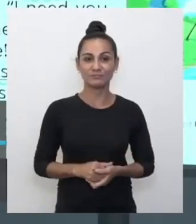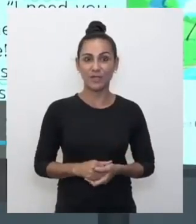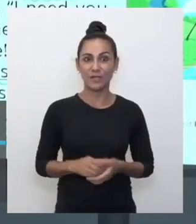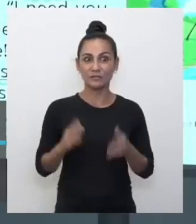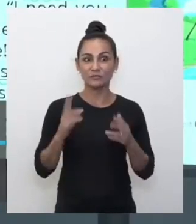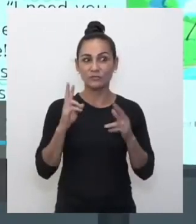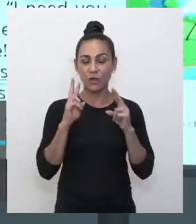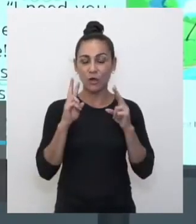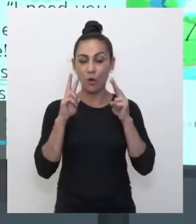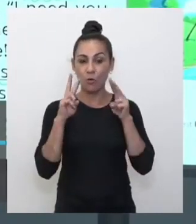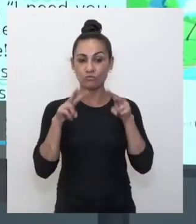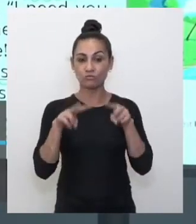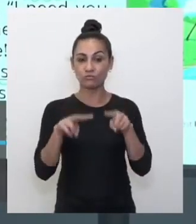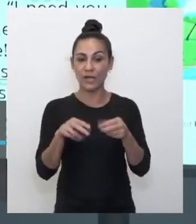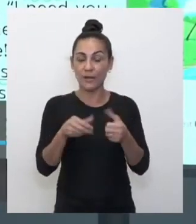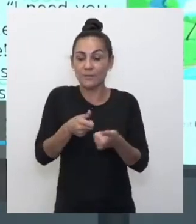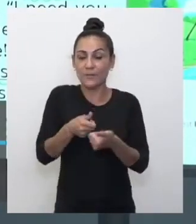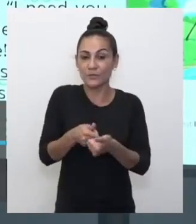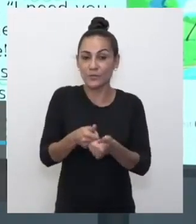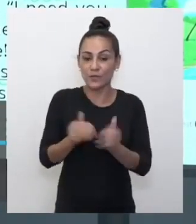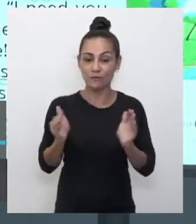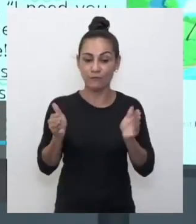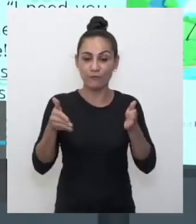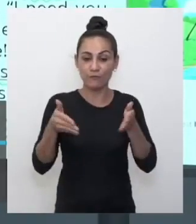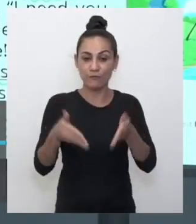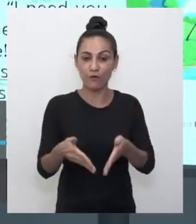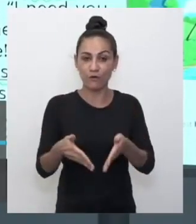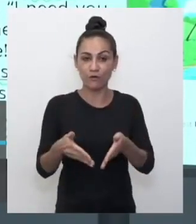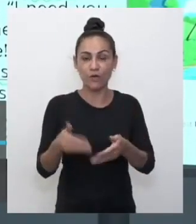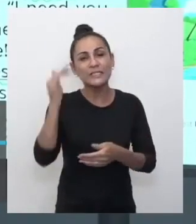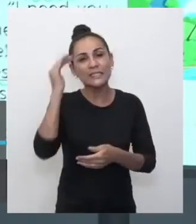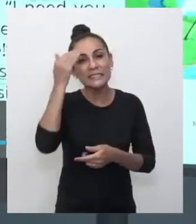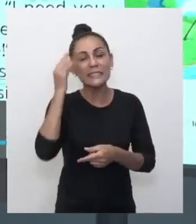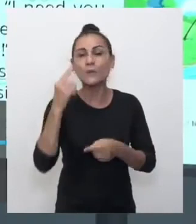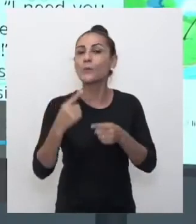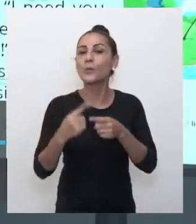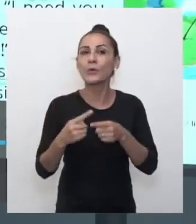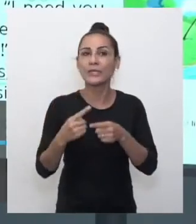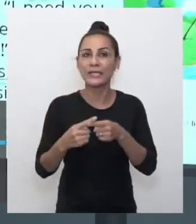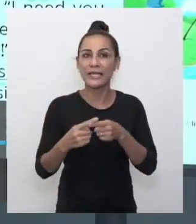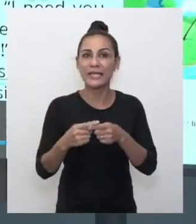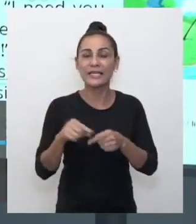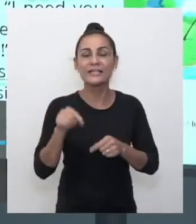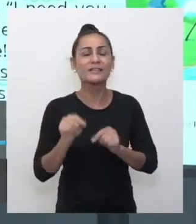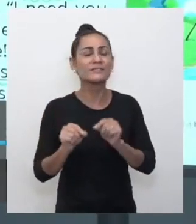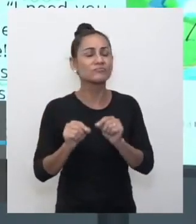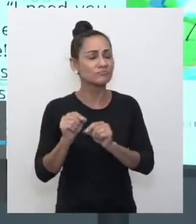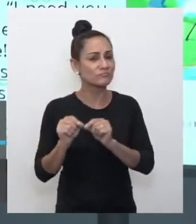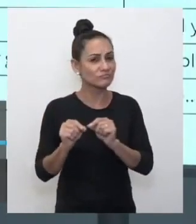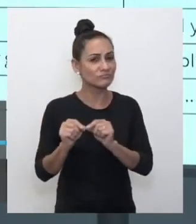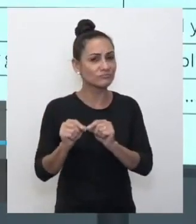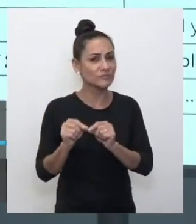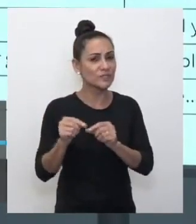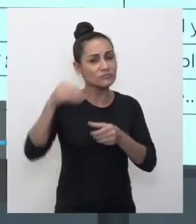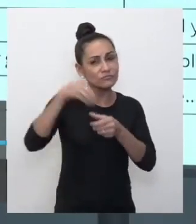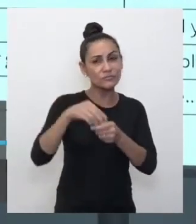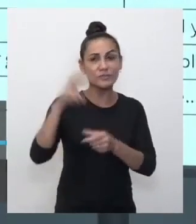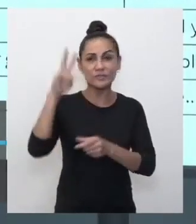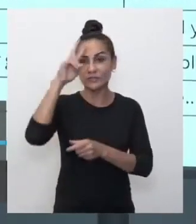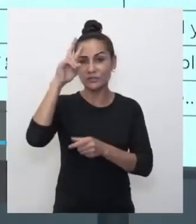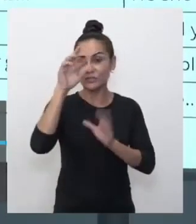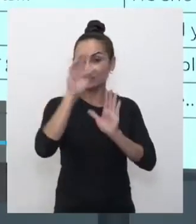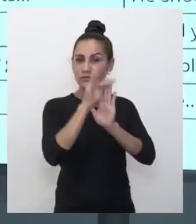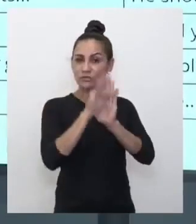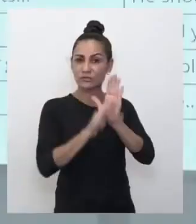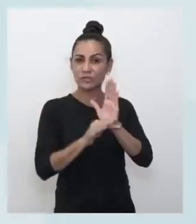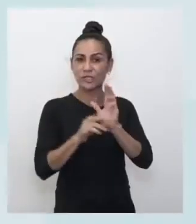olhá-los um pouquinho aí mais de perto para que vocês entendam o porquê que eles estão desse jeito nessa historinha. Okay?